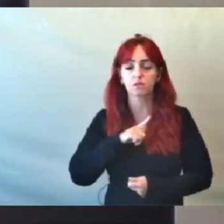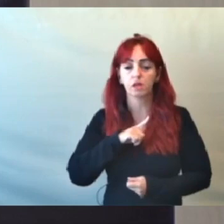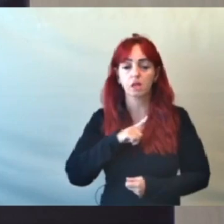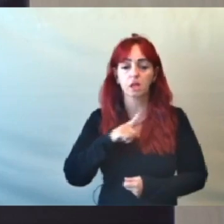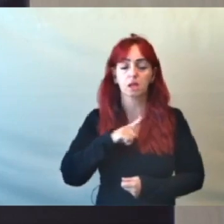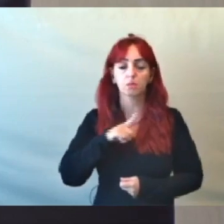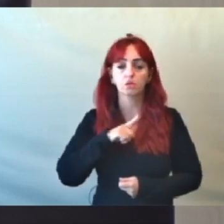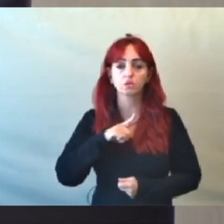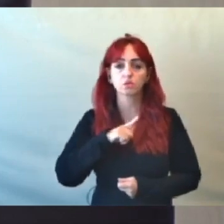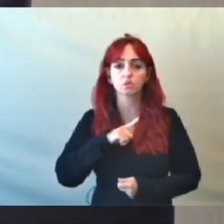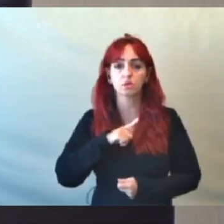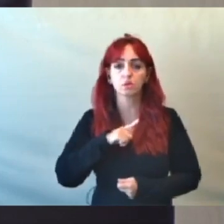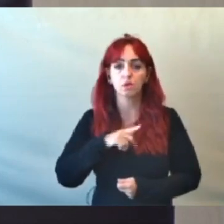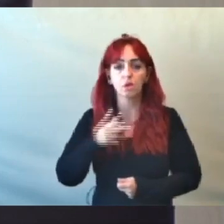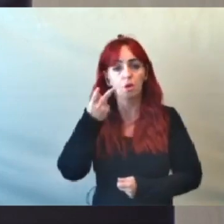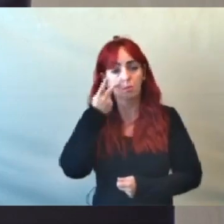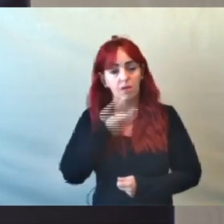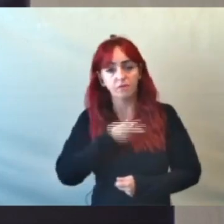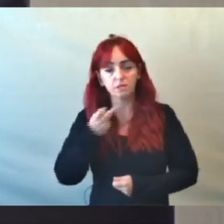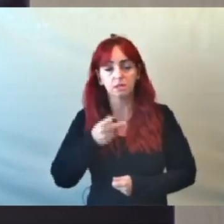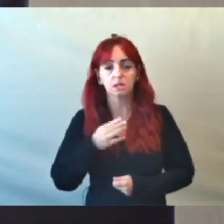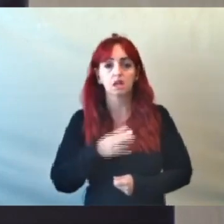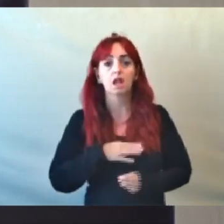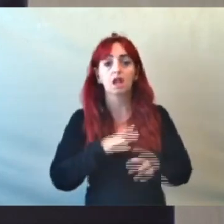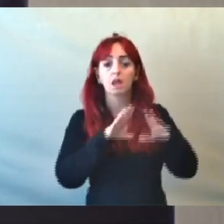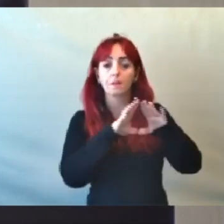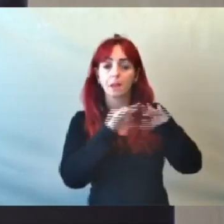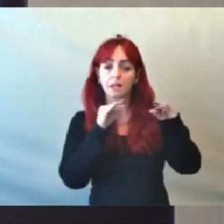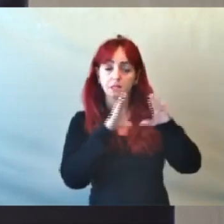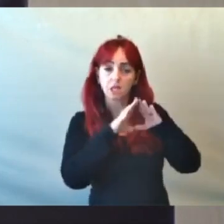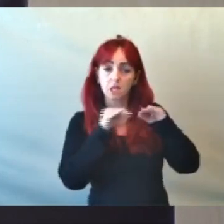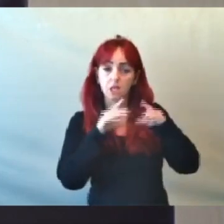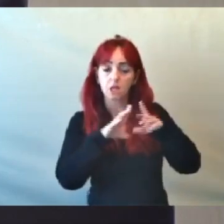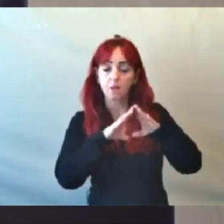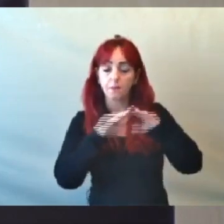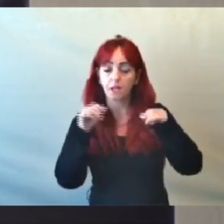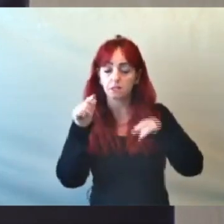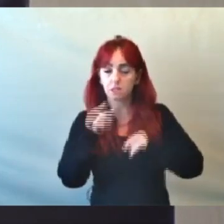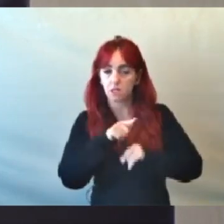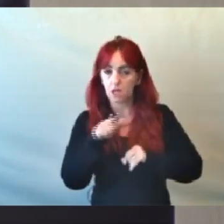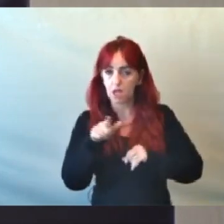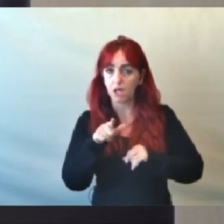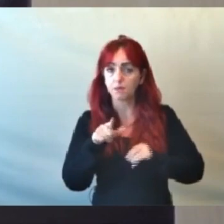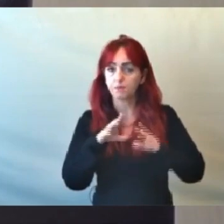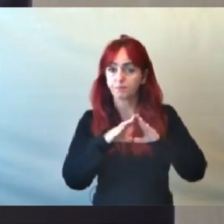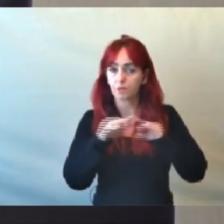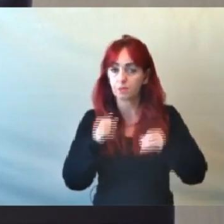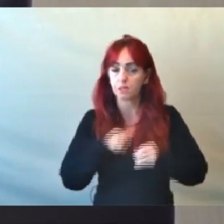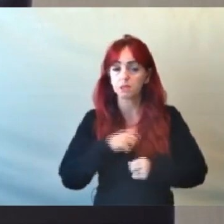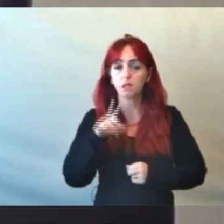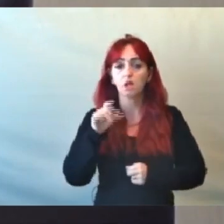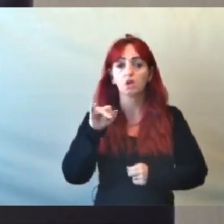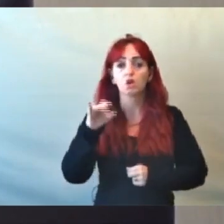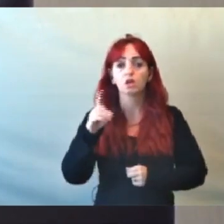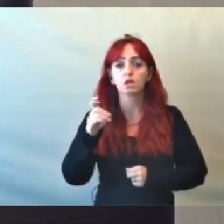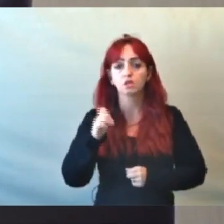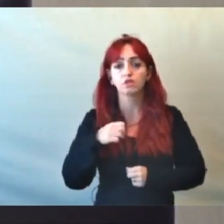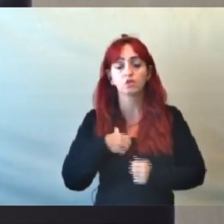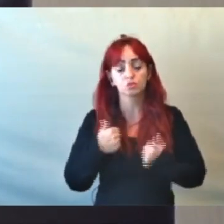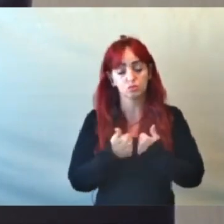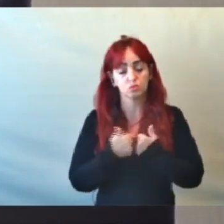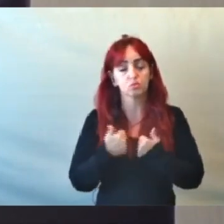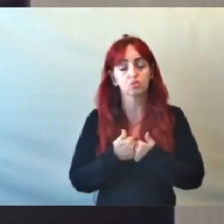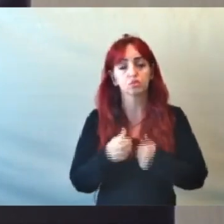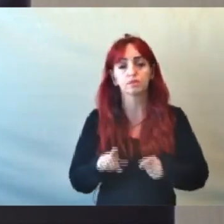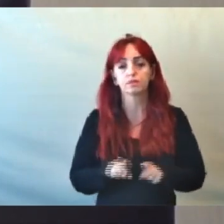lá em Brasília, a vereadora Luíde estava conosco, né? Nós estávamos juntos lá, e por uma